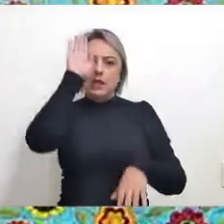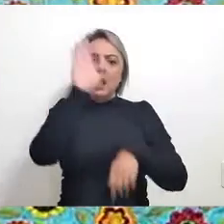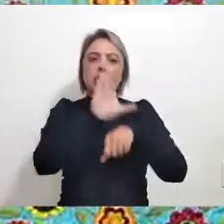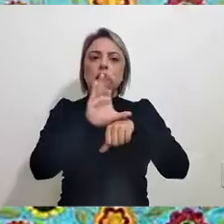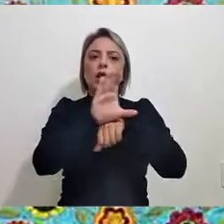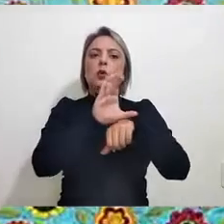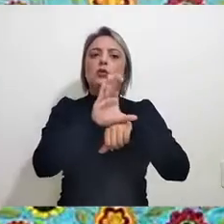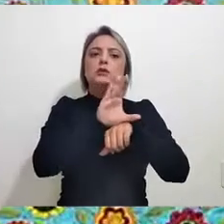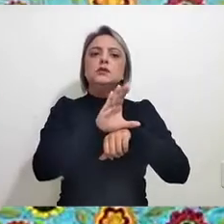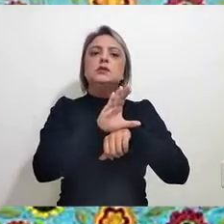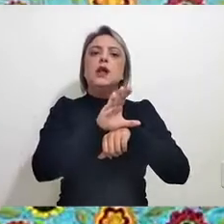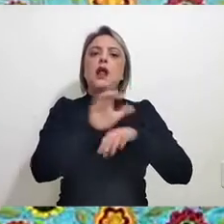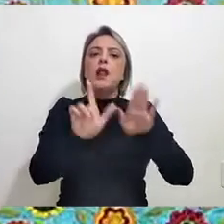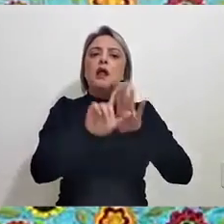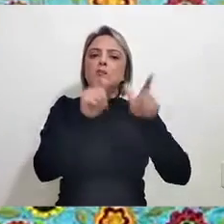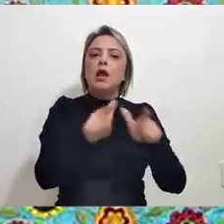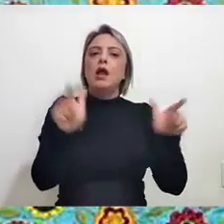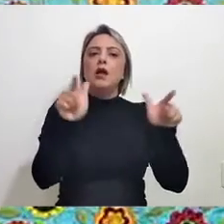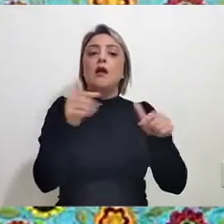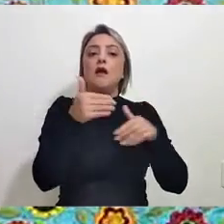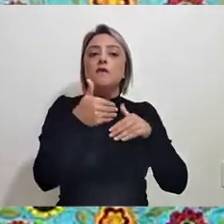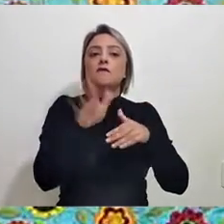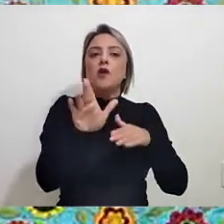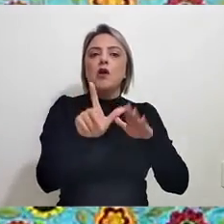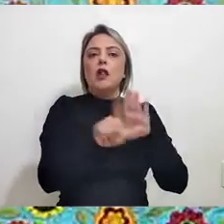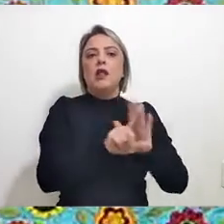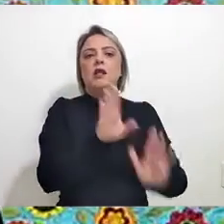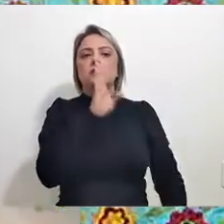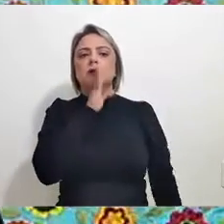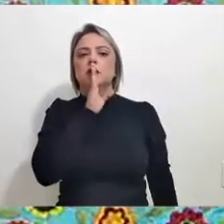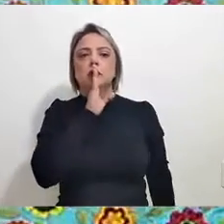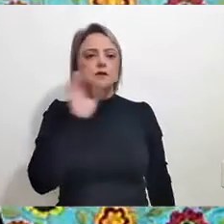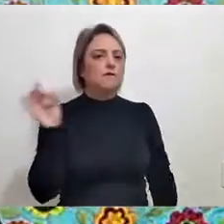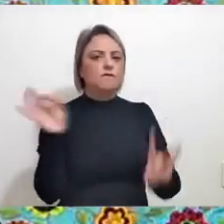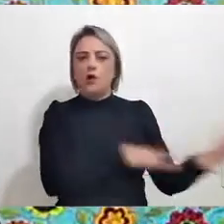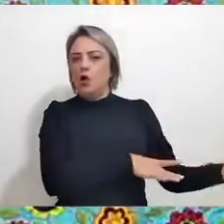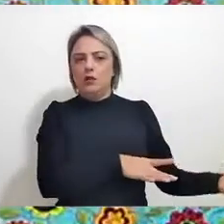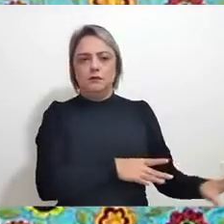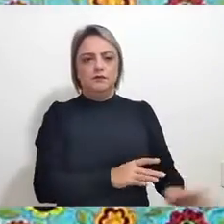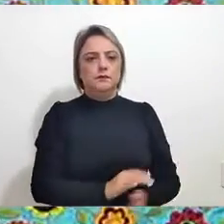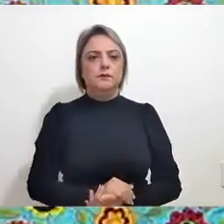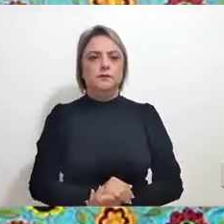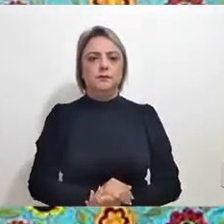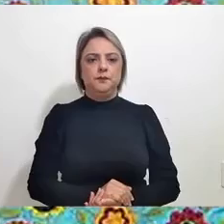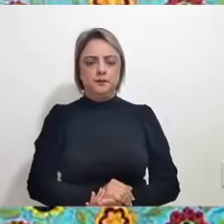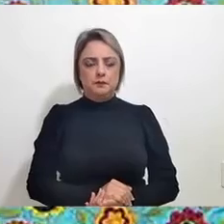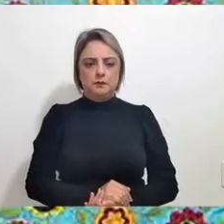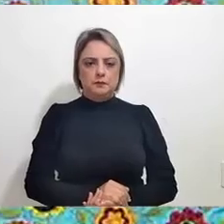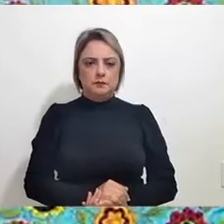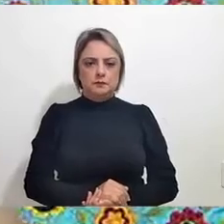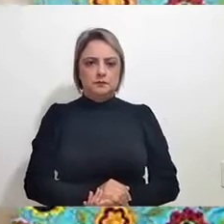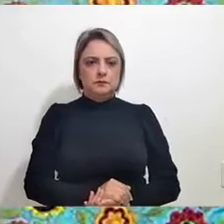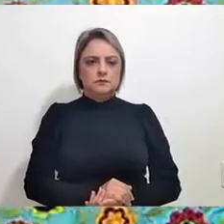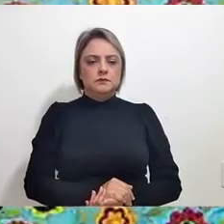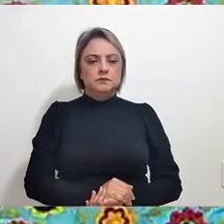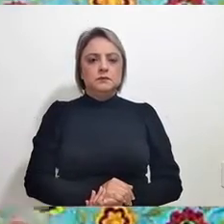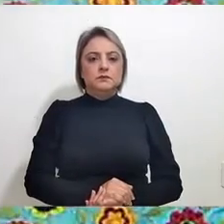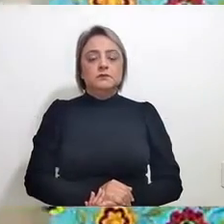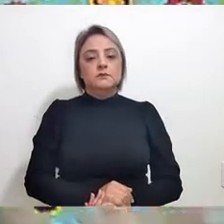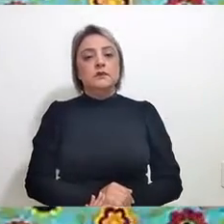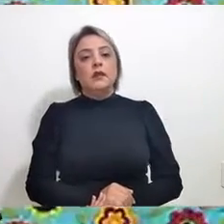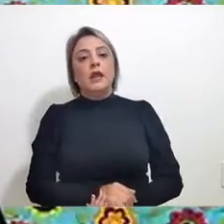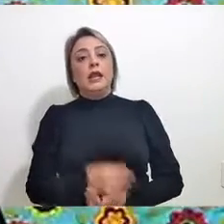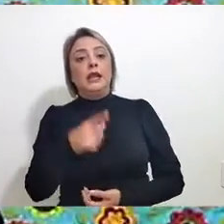são sujeitos de direitos. Mas são crianças e adolescentes, eles têm direitos aos seus corpos, direitos